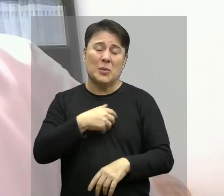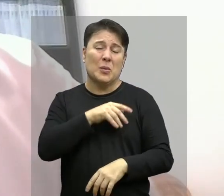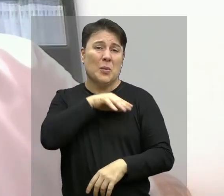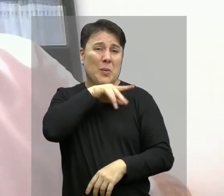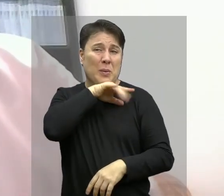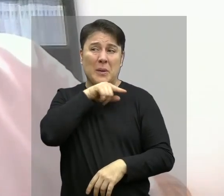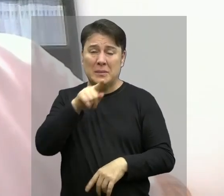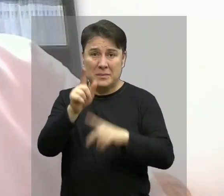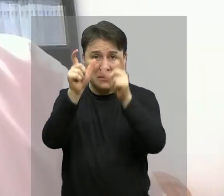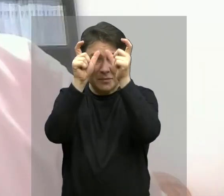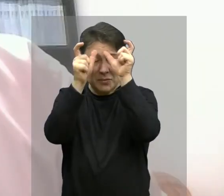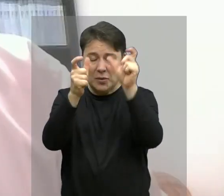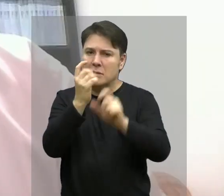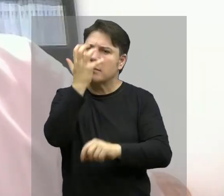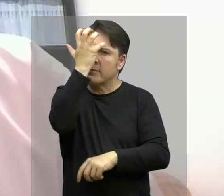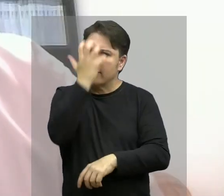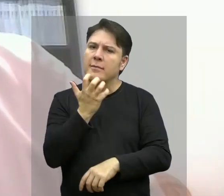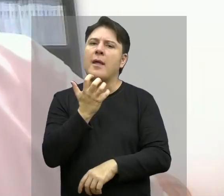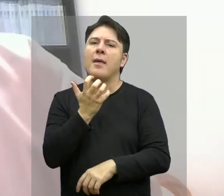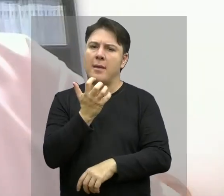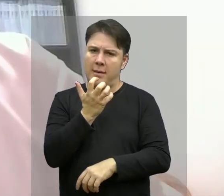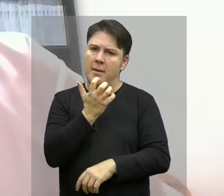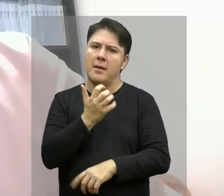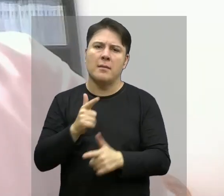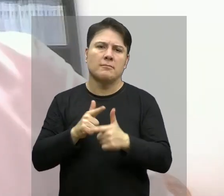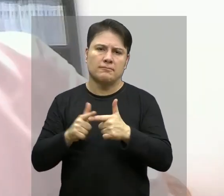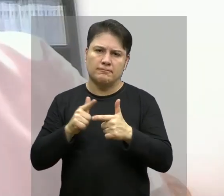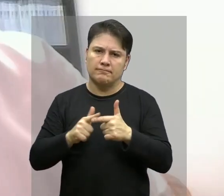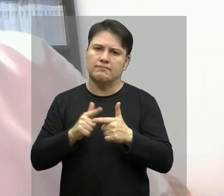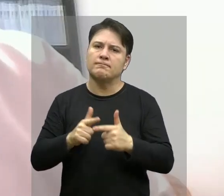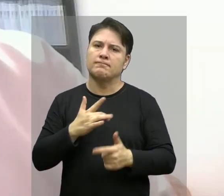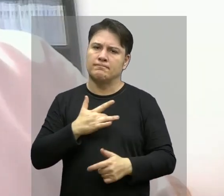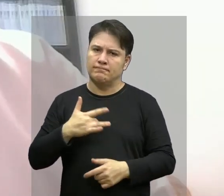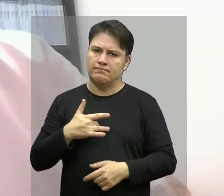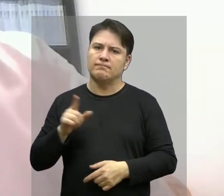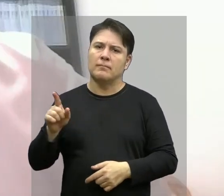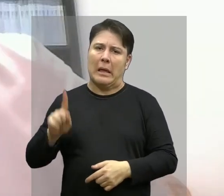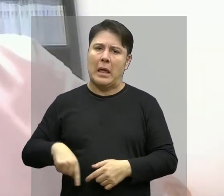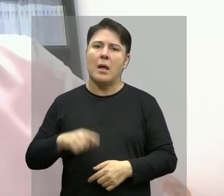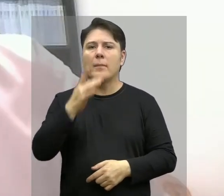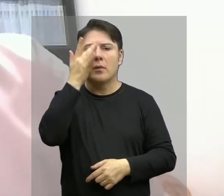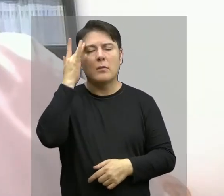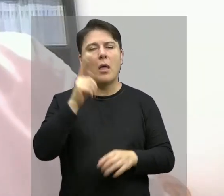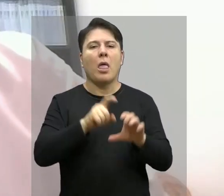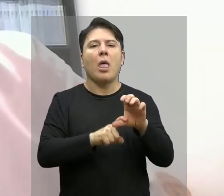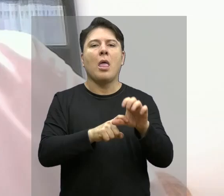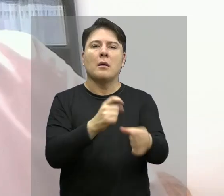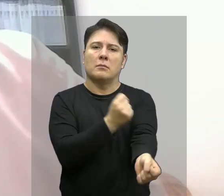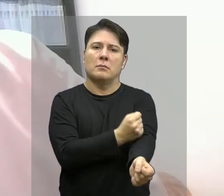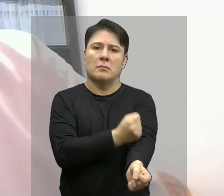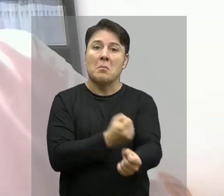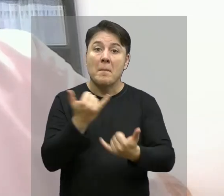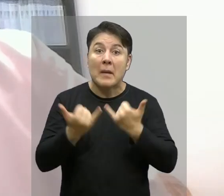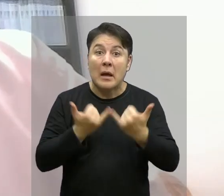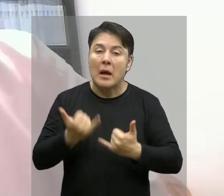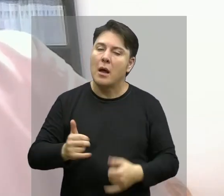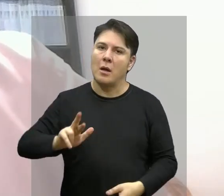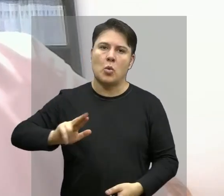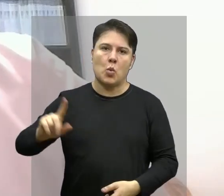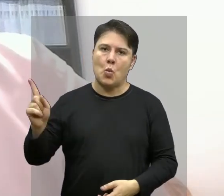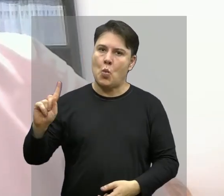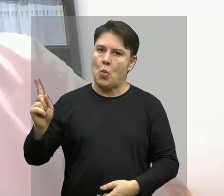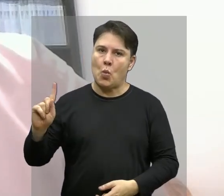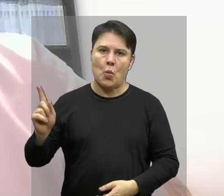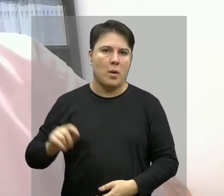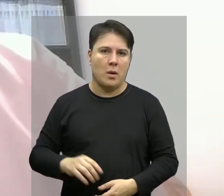transtorno muito sério, um problema de saúde muito sério, é uma dependência, não é brincadeira, né?